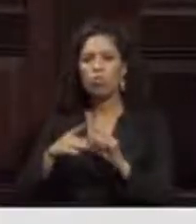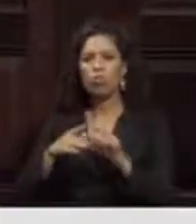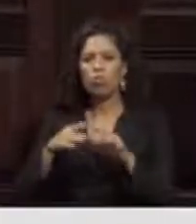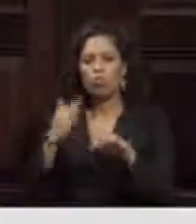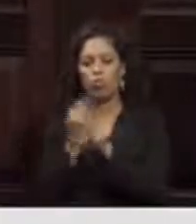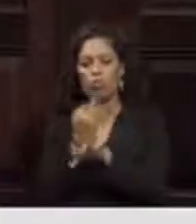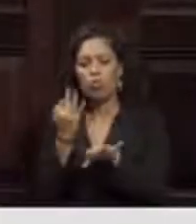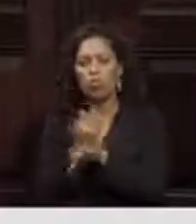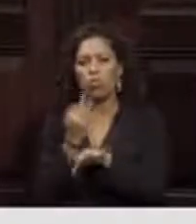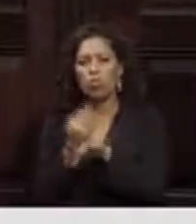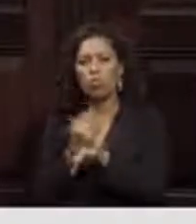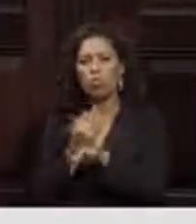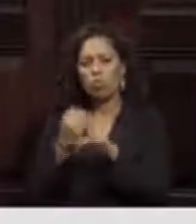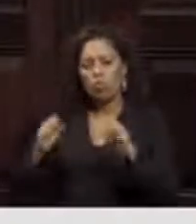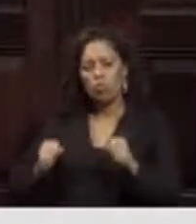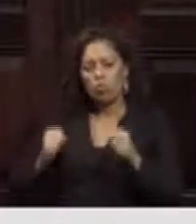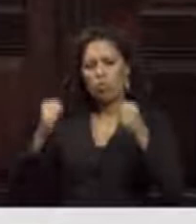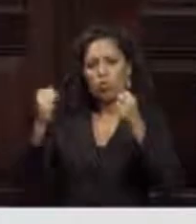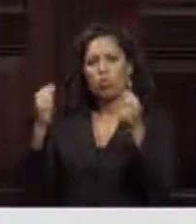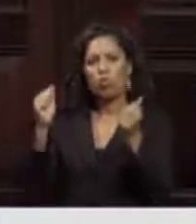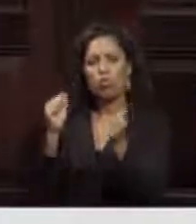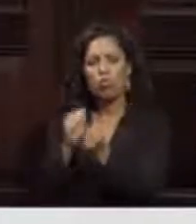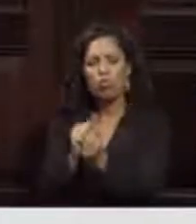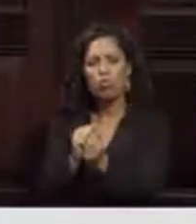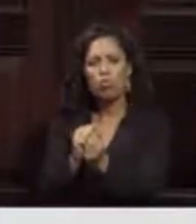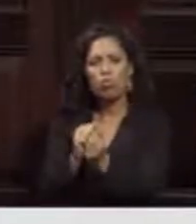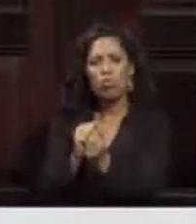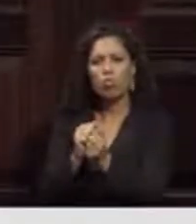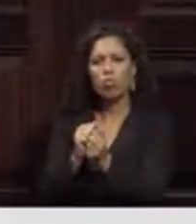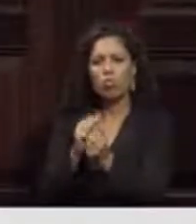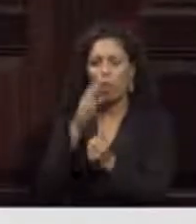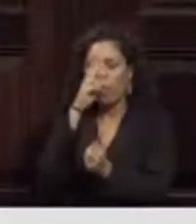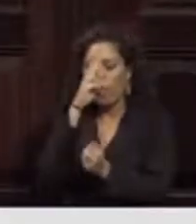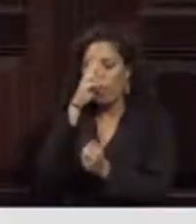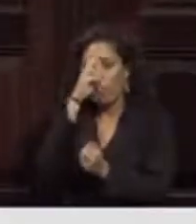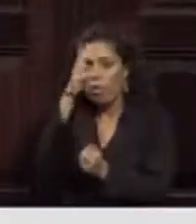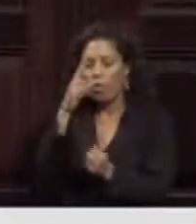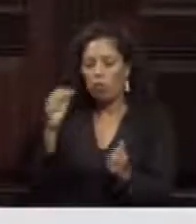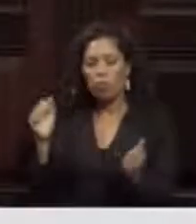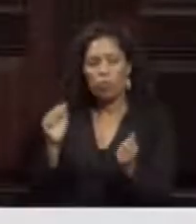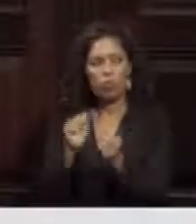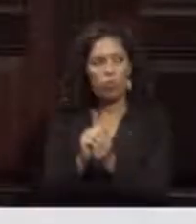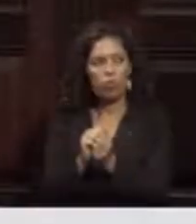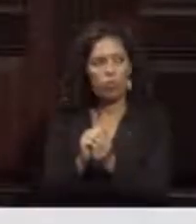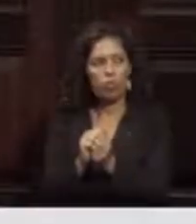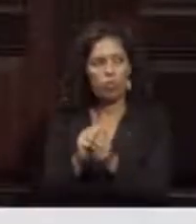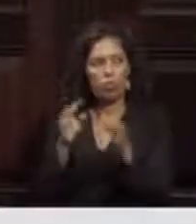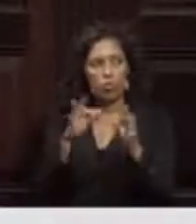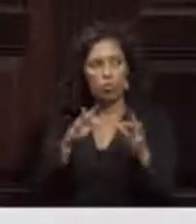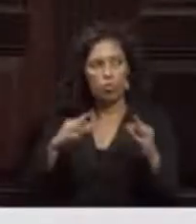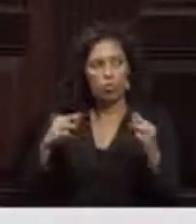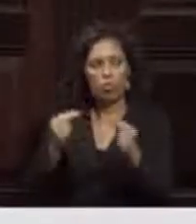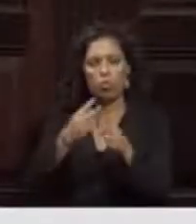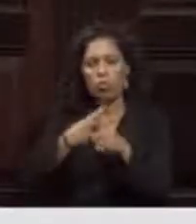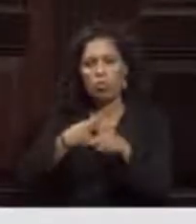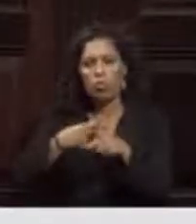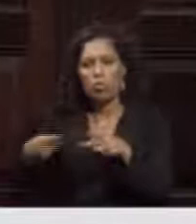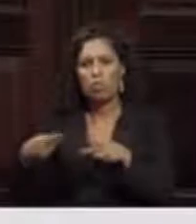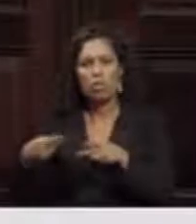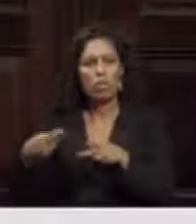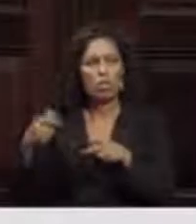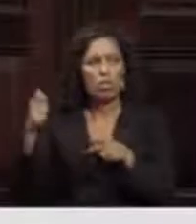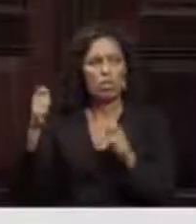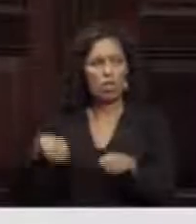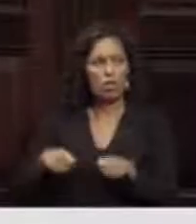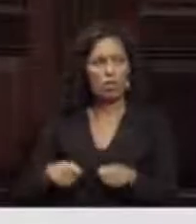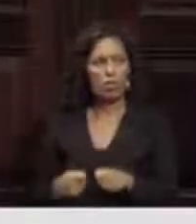exceção, fortaleçam a greve. Para que todos, sem exceção, fortaleçam a luta por um acordo salarial